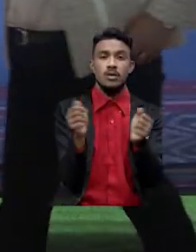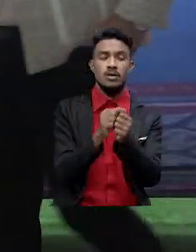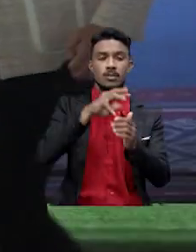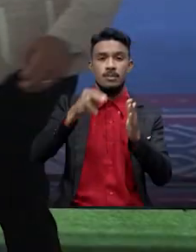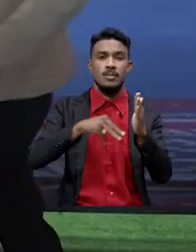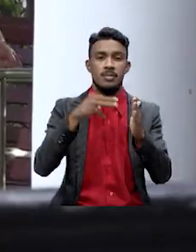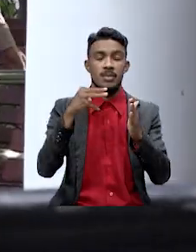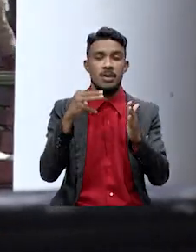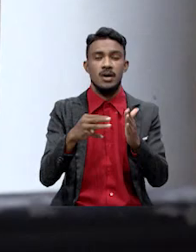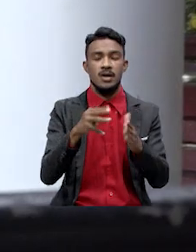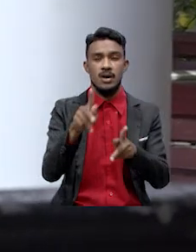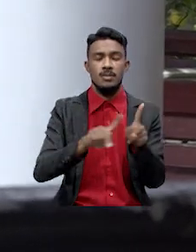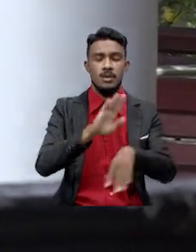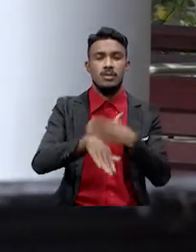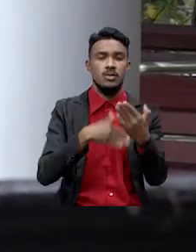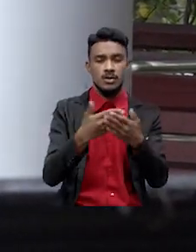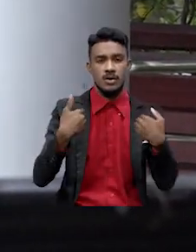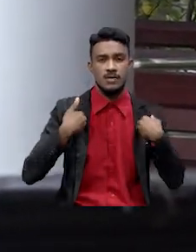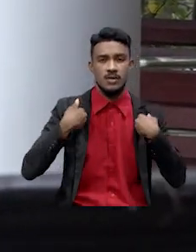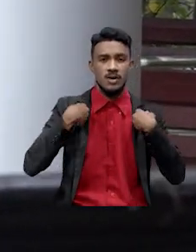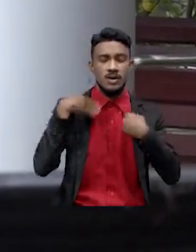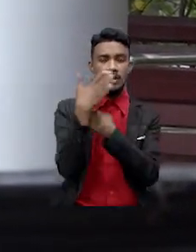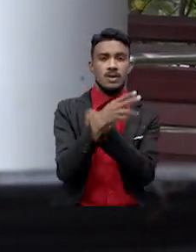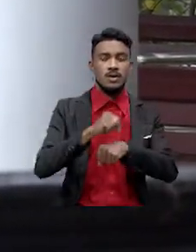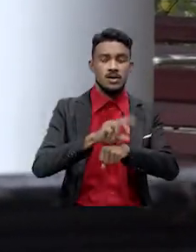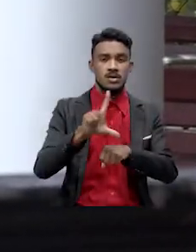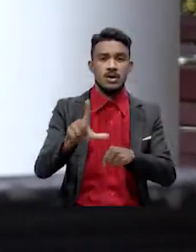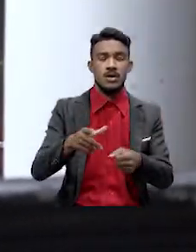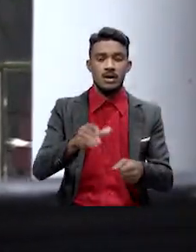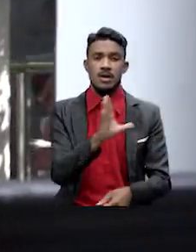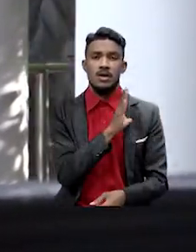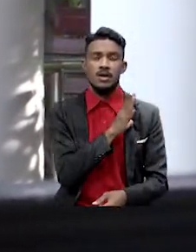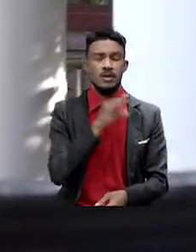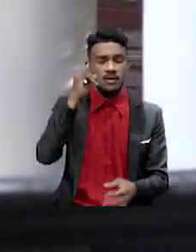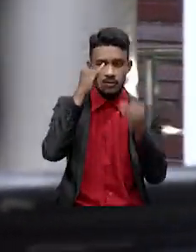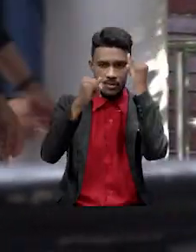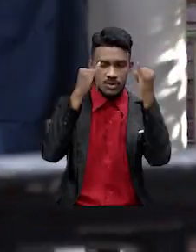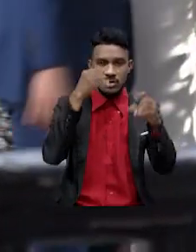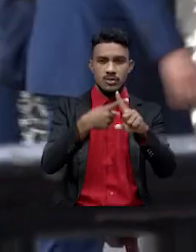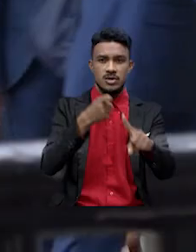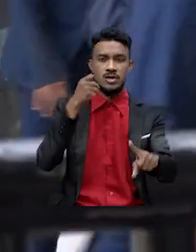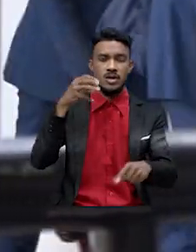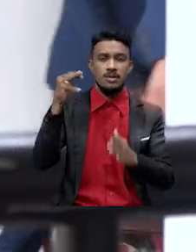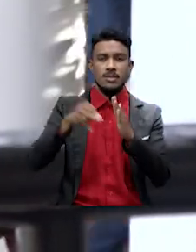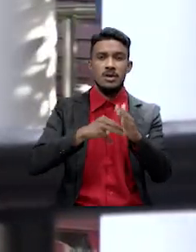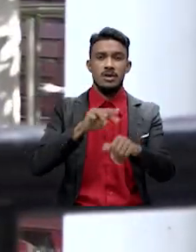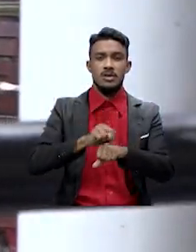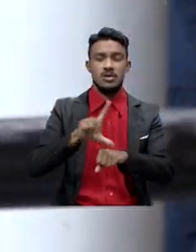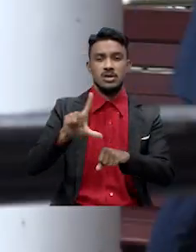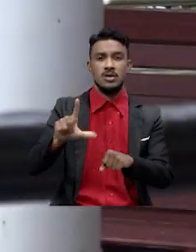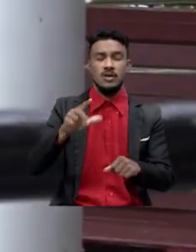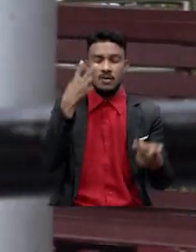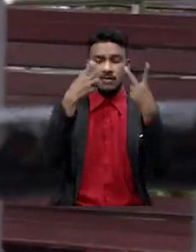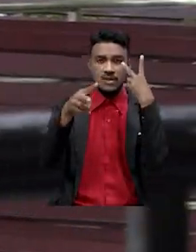Zé afirma si dadang hotu iha teritori nasional hein informasang usi media nasional sira kon ba visita governante Wang Yi ne